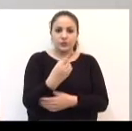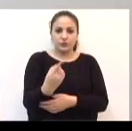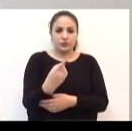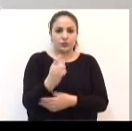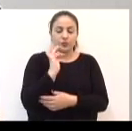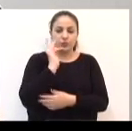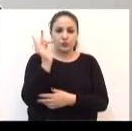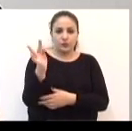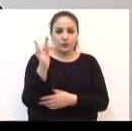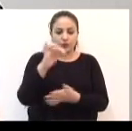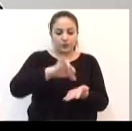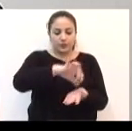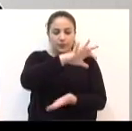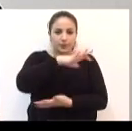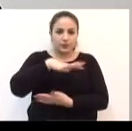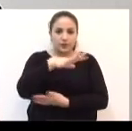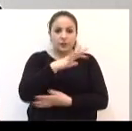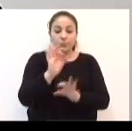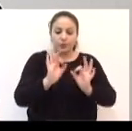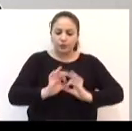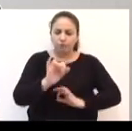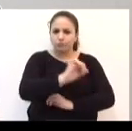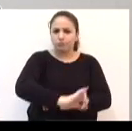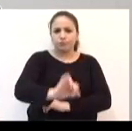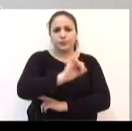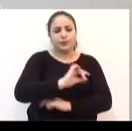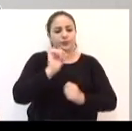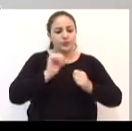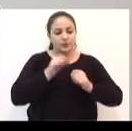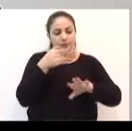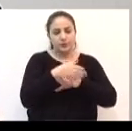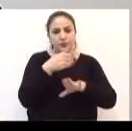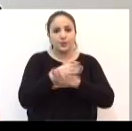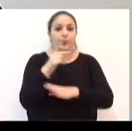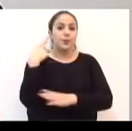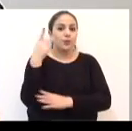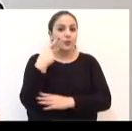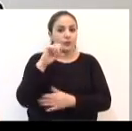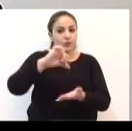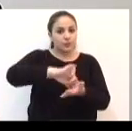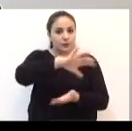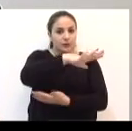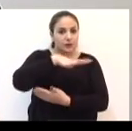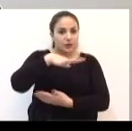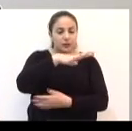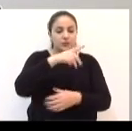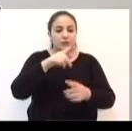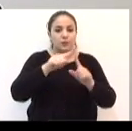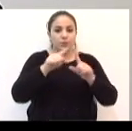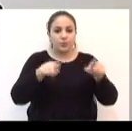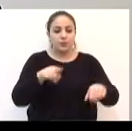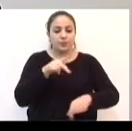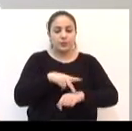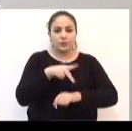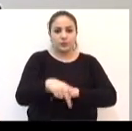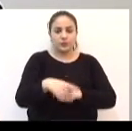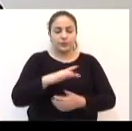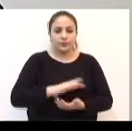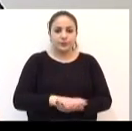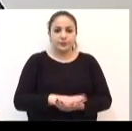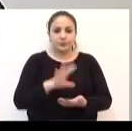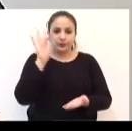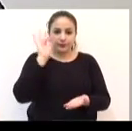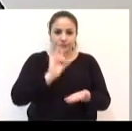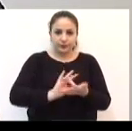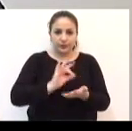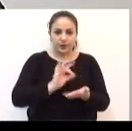Meio Ambiente, que são 2 projetos extremamente importantes que fazem parte das políticas ambientais públicas de Passo Fundo. A garantia da Agenda